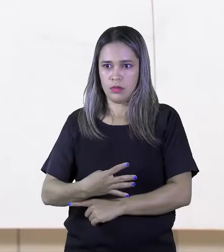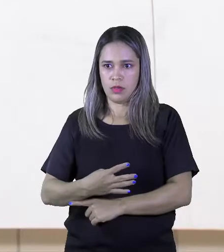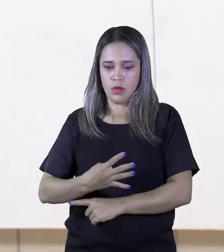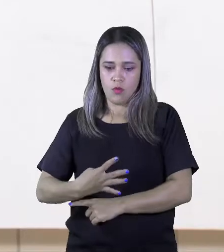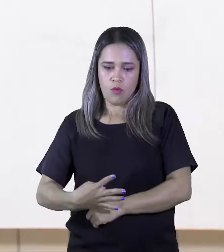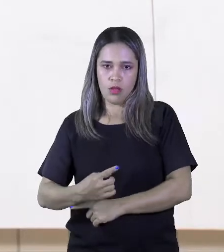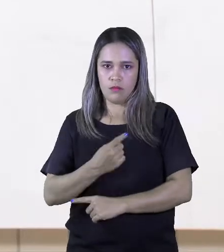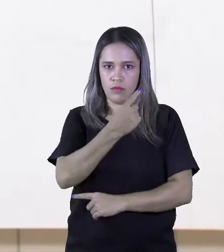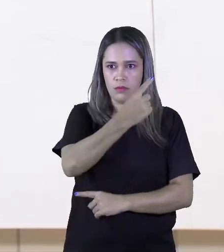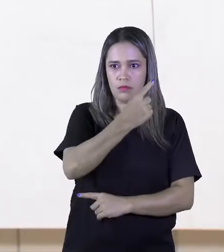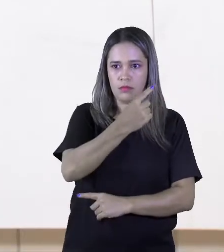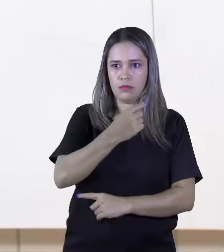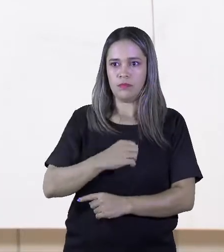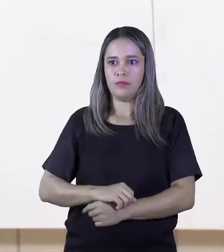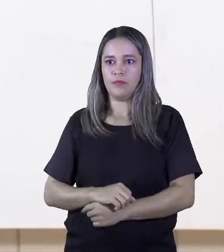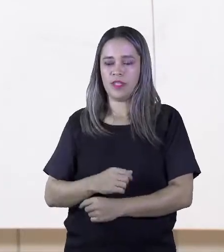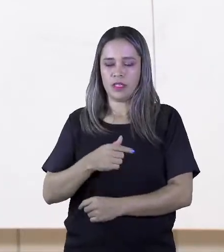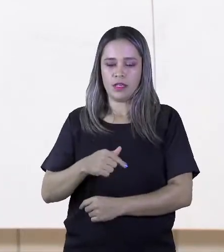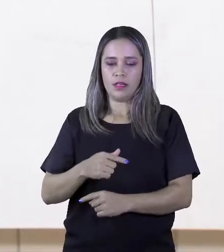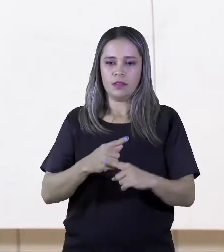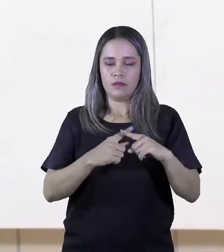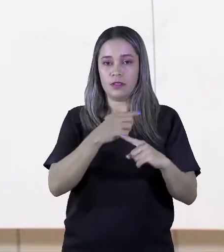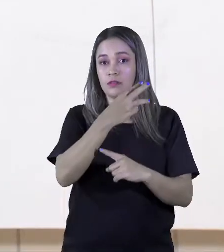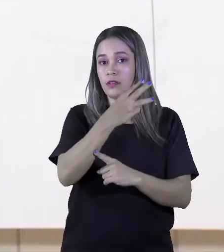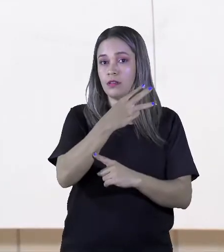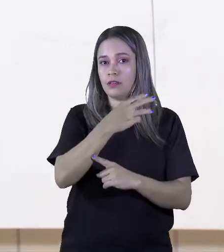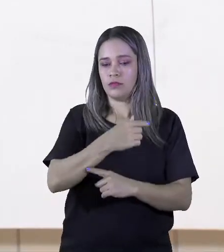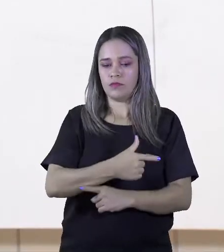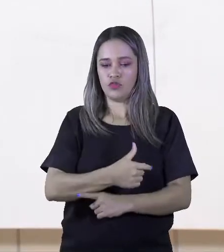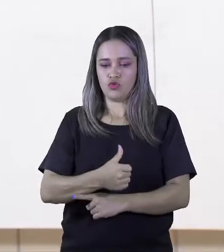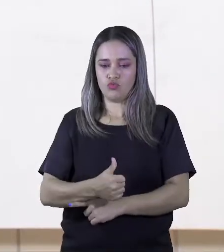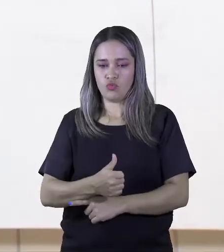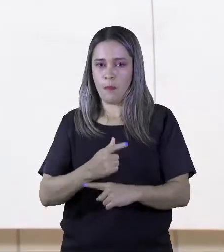7 vezes 3, 21, mais 1,